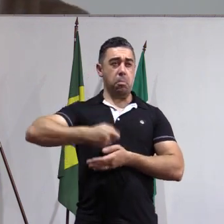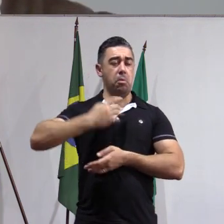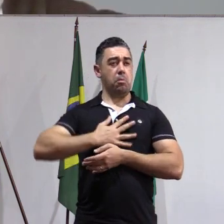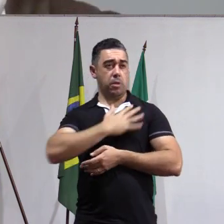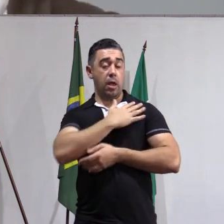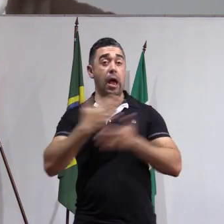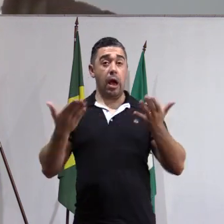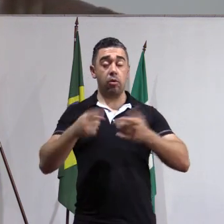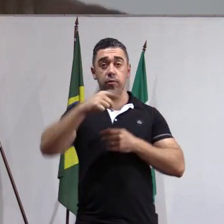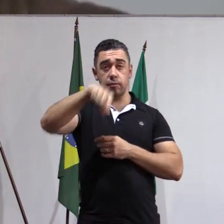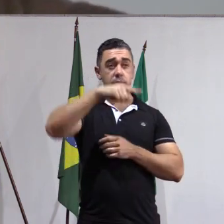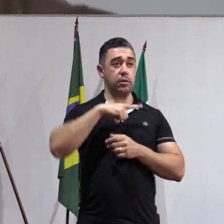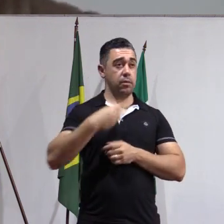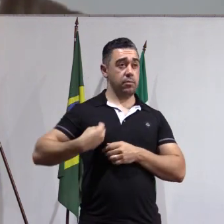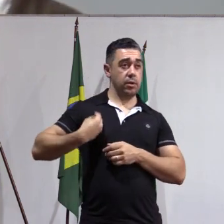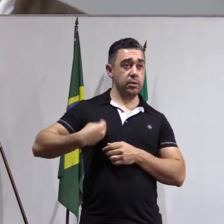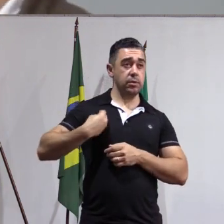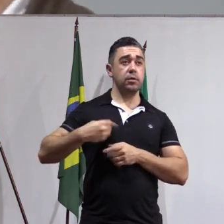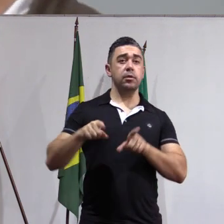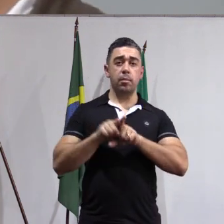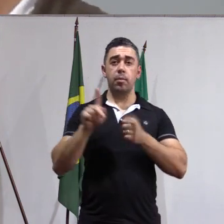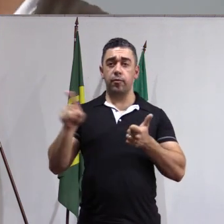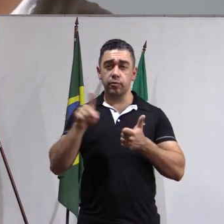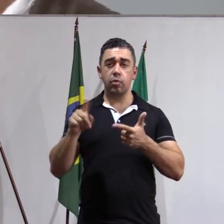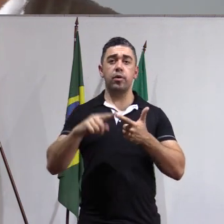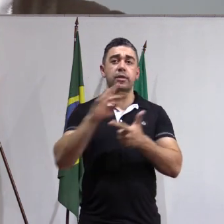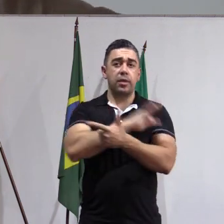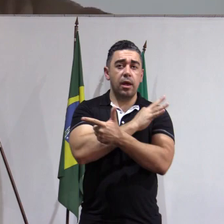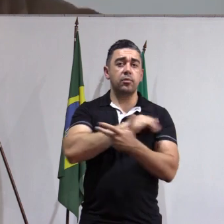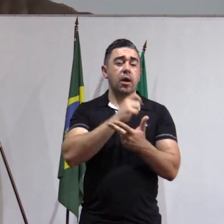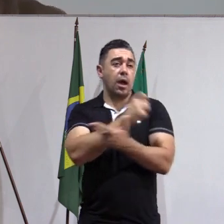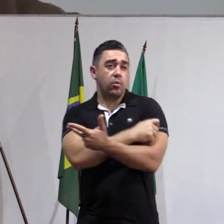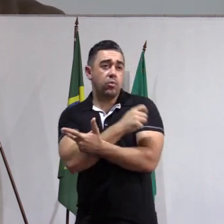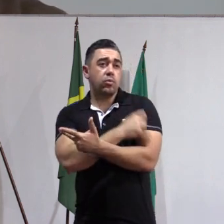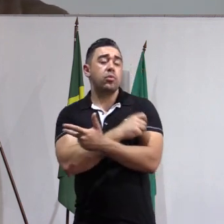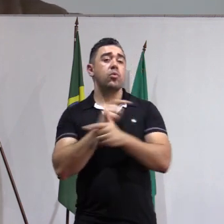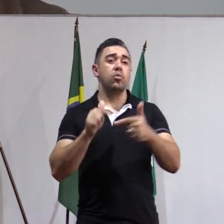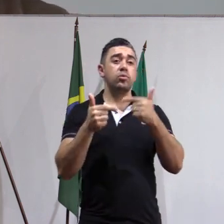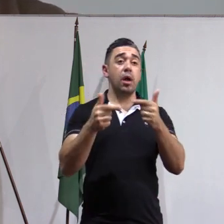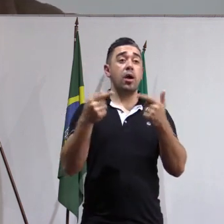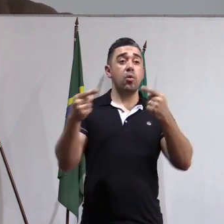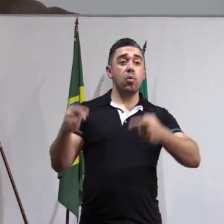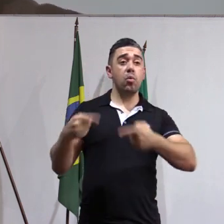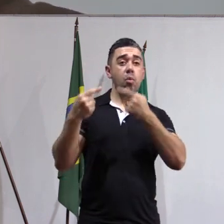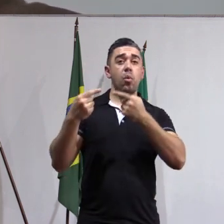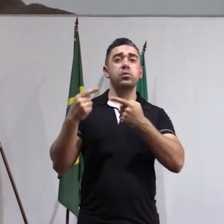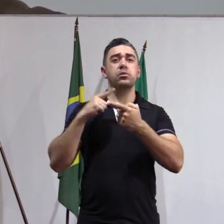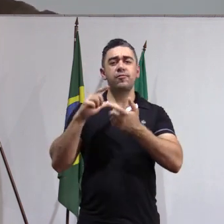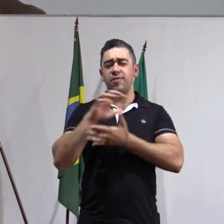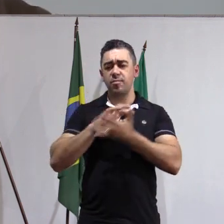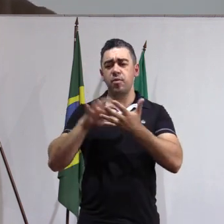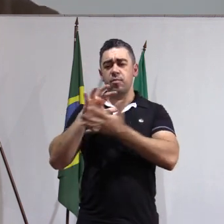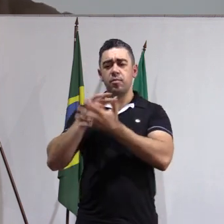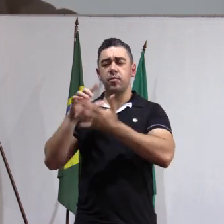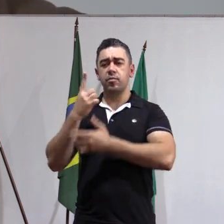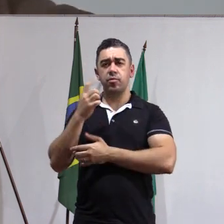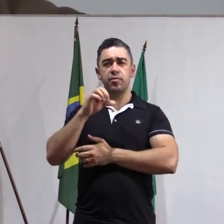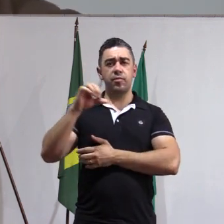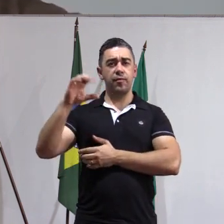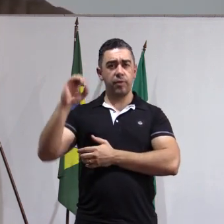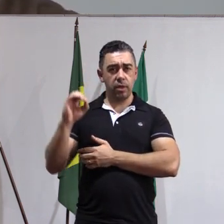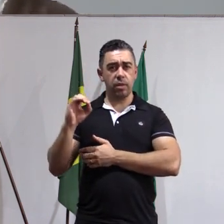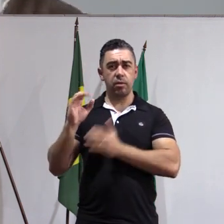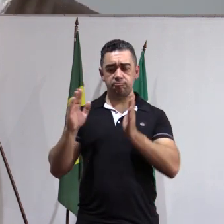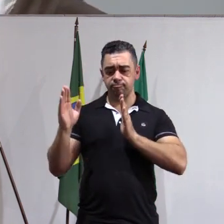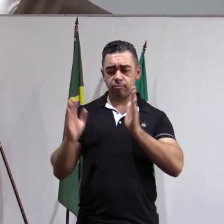desse tempo, todos aqueles professores, técnicos e alunos que lutaram contra as reformas que aconteceram nos anos 90.